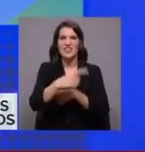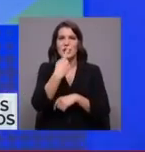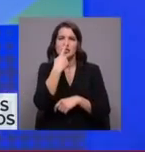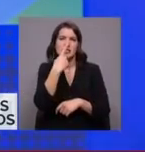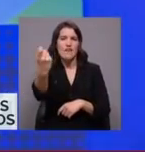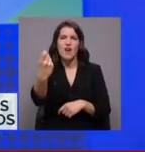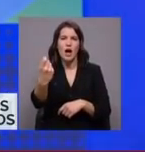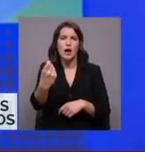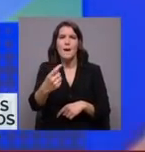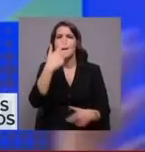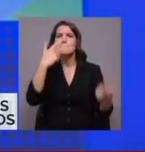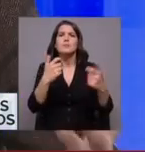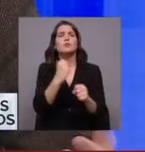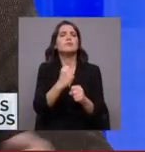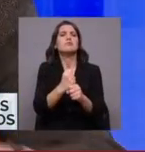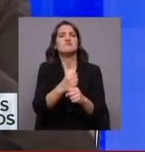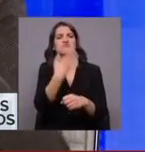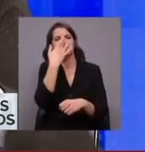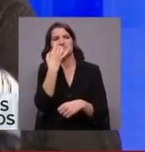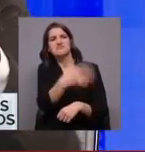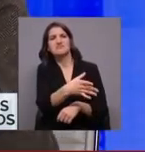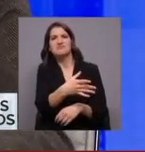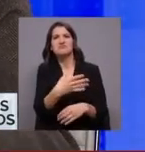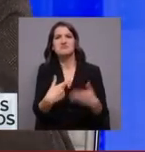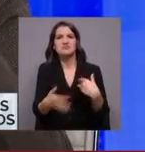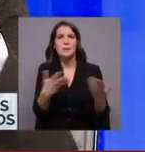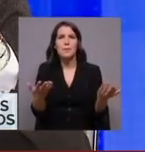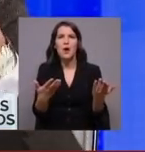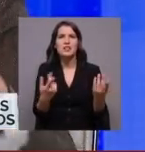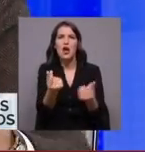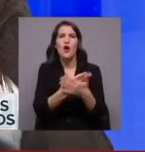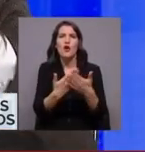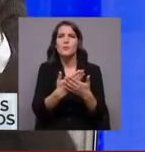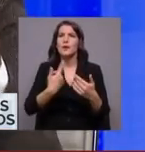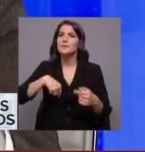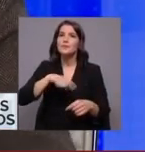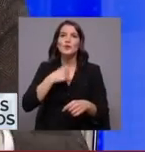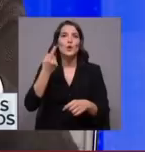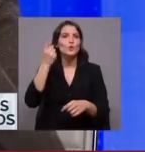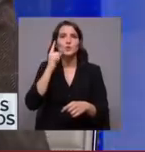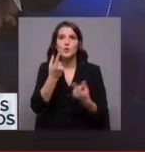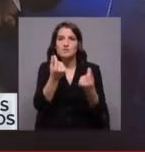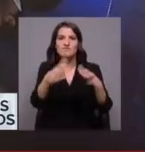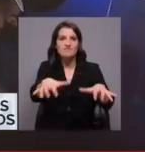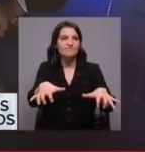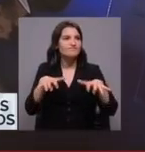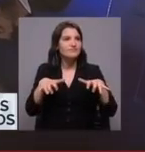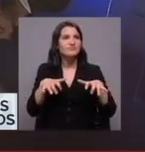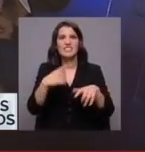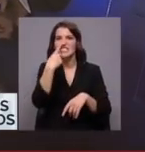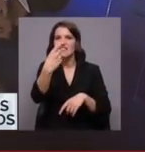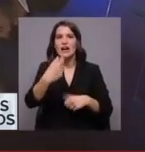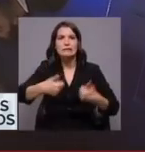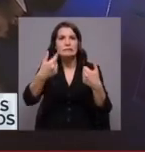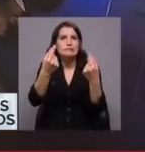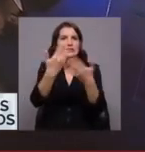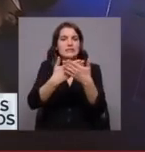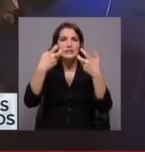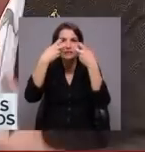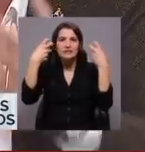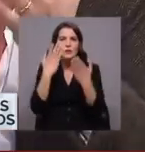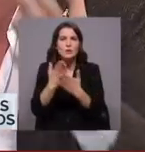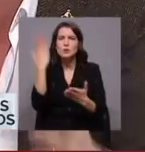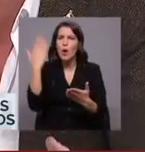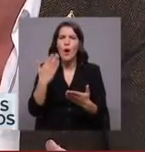ignorava os trabalhadores a economia que há que mexer do Medo outros para amanhã melhores não é verdade capitalistas são as nem colocamos a